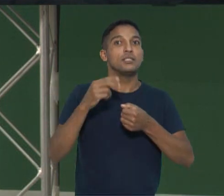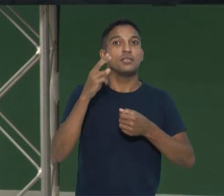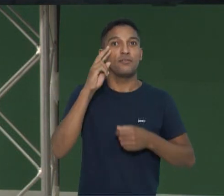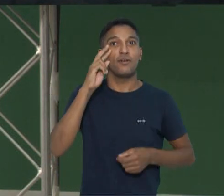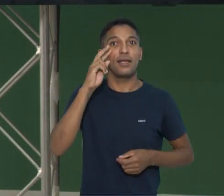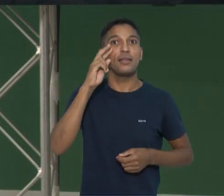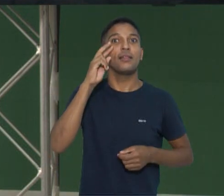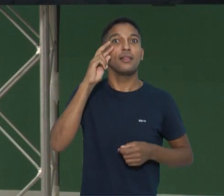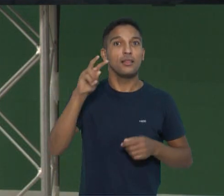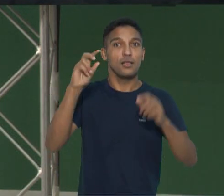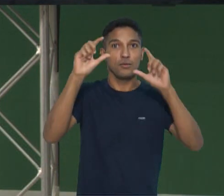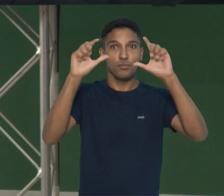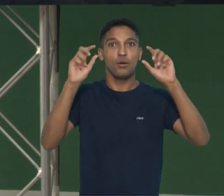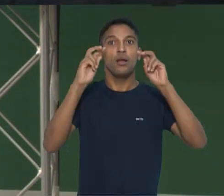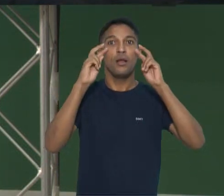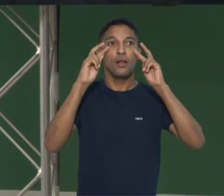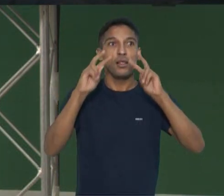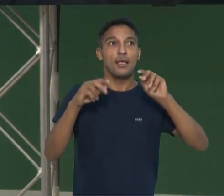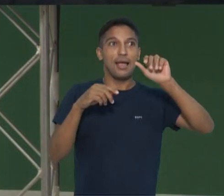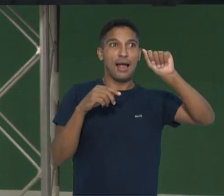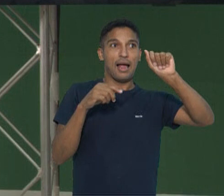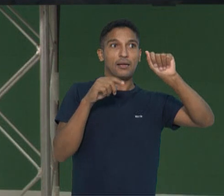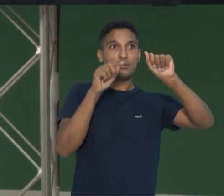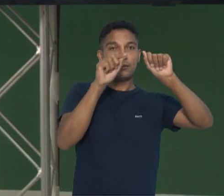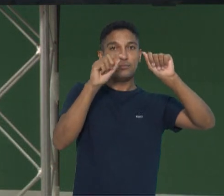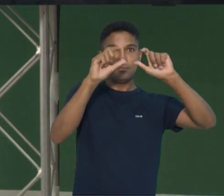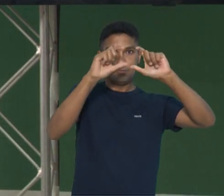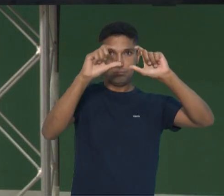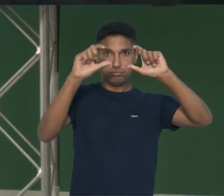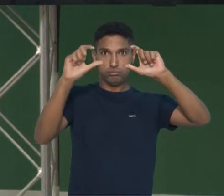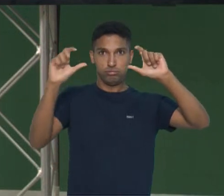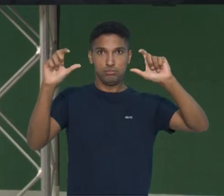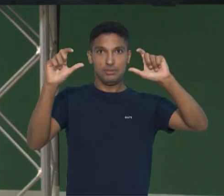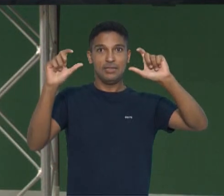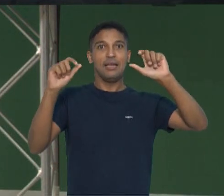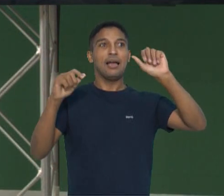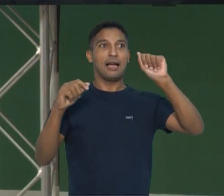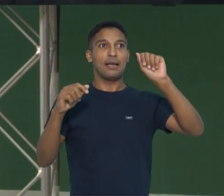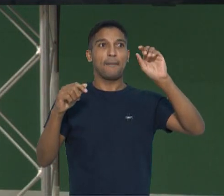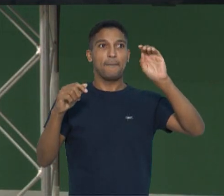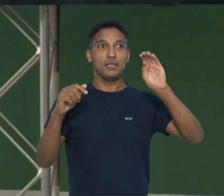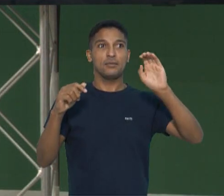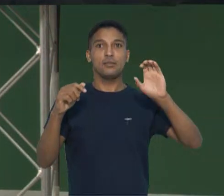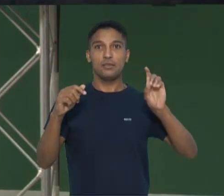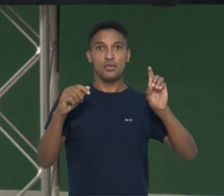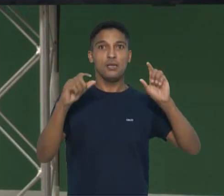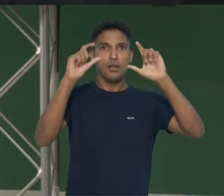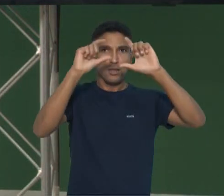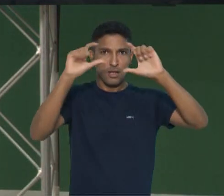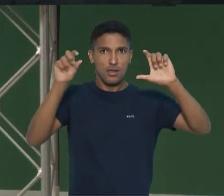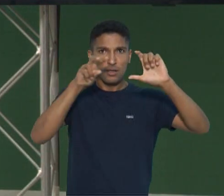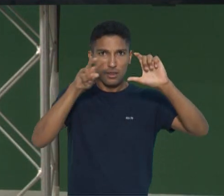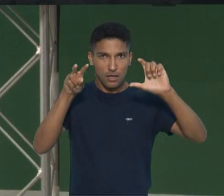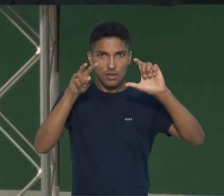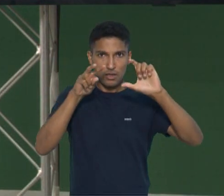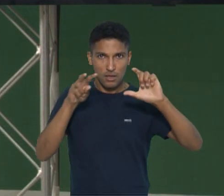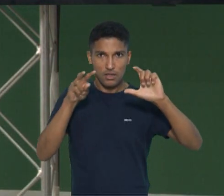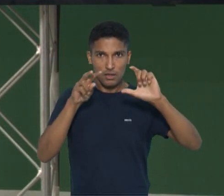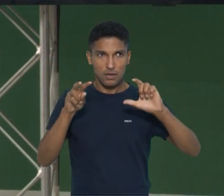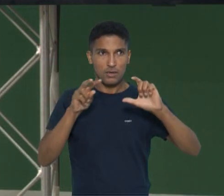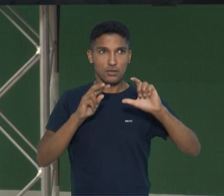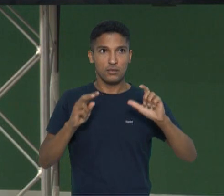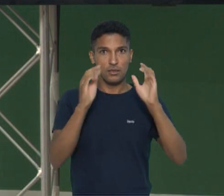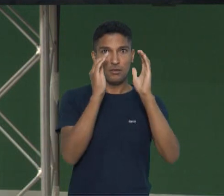pares de hipérboles da letra A até a letra D e verificar quais deles têm